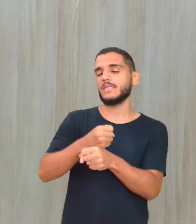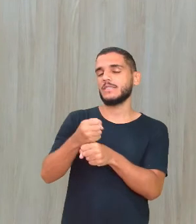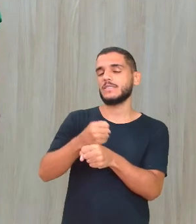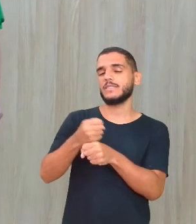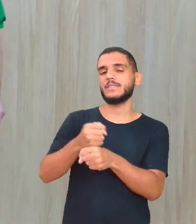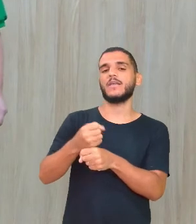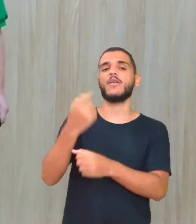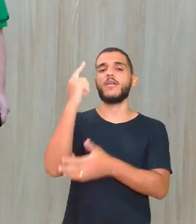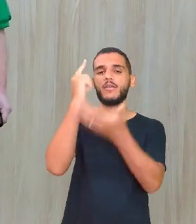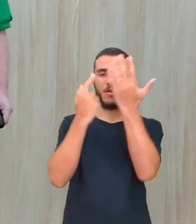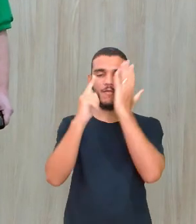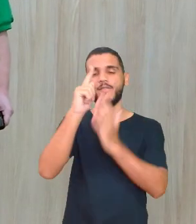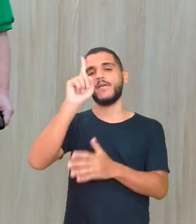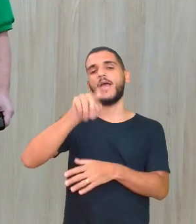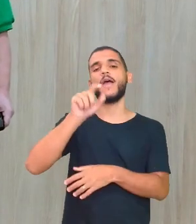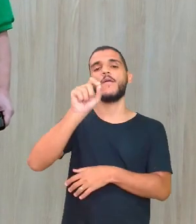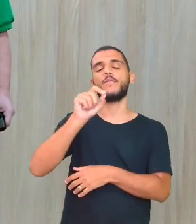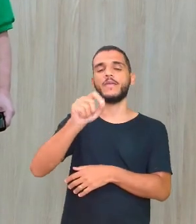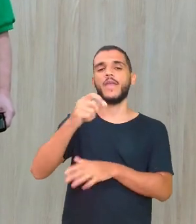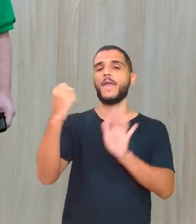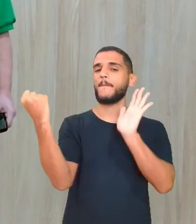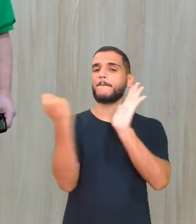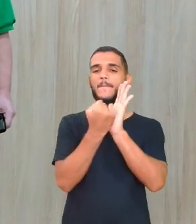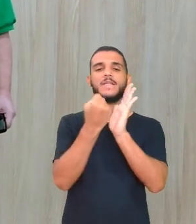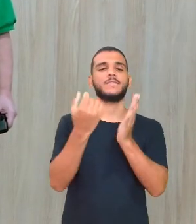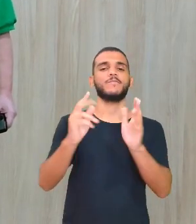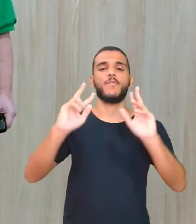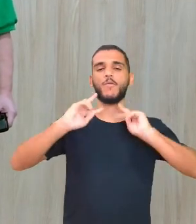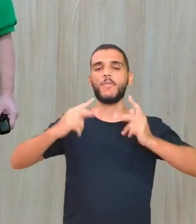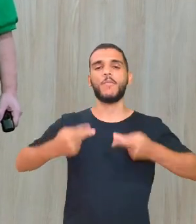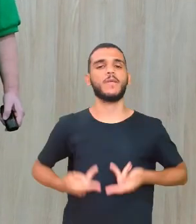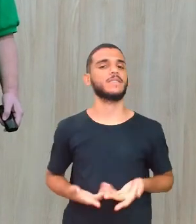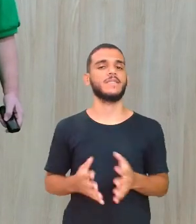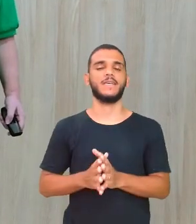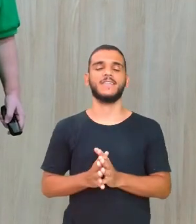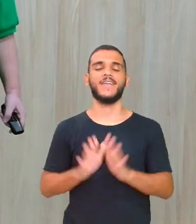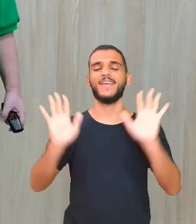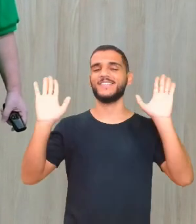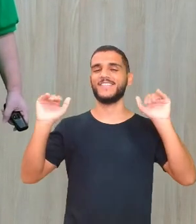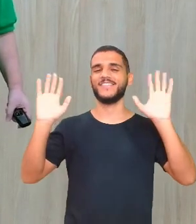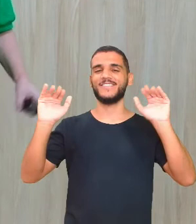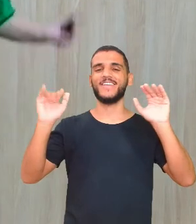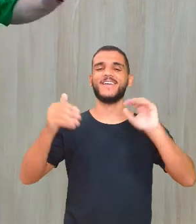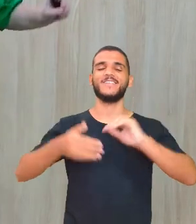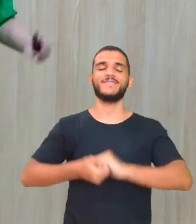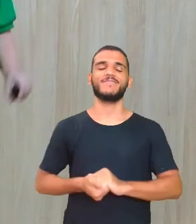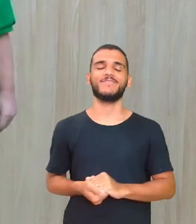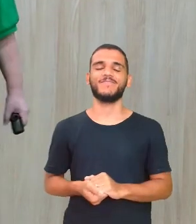frevo passou a ser patrimônio imaterial da humanidade. Tchau, turma!